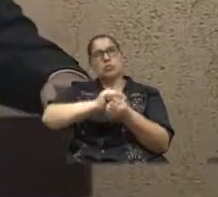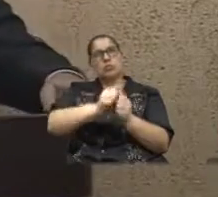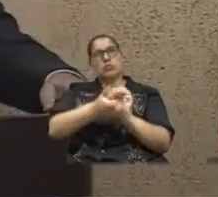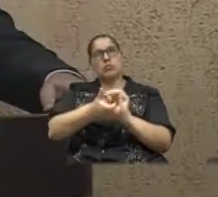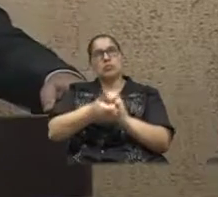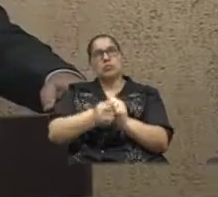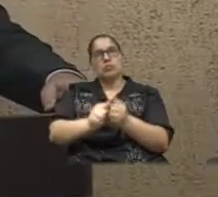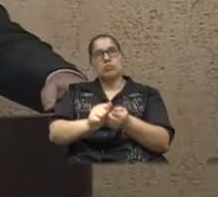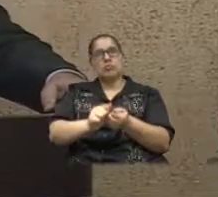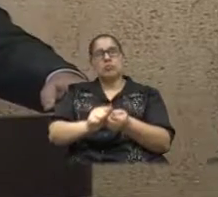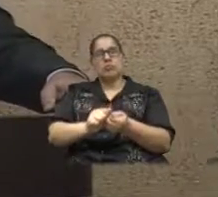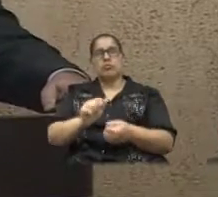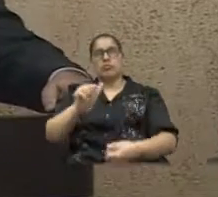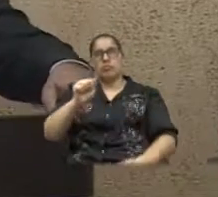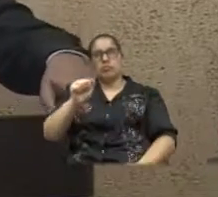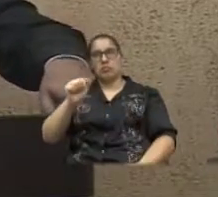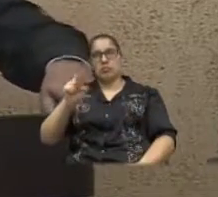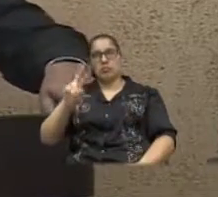tipo de